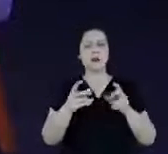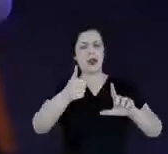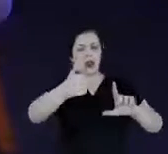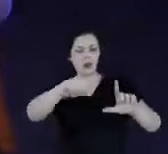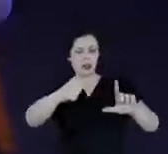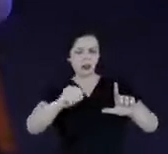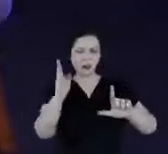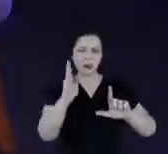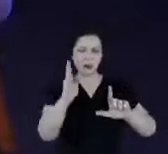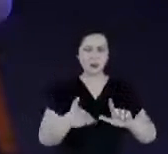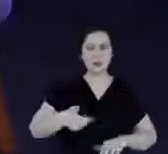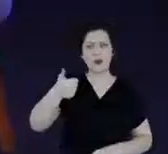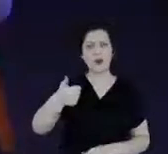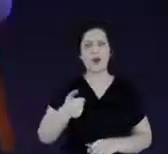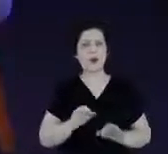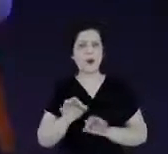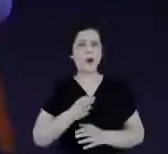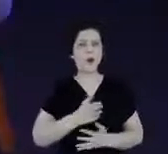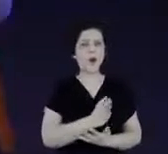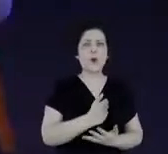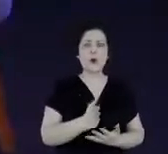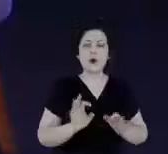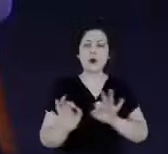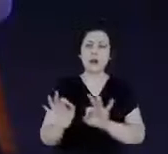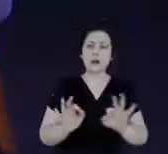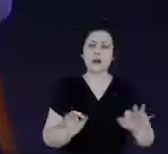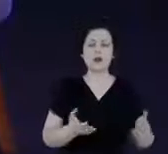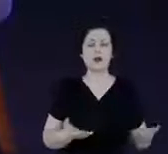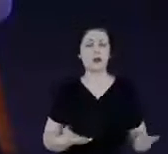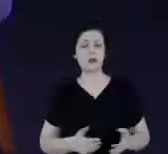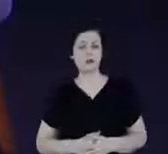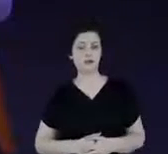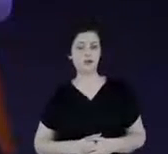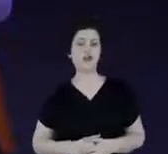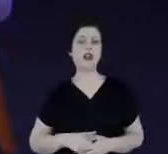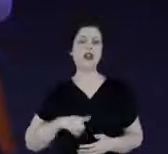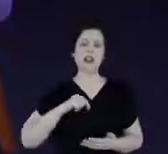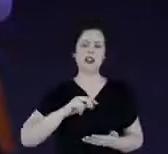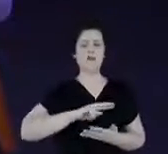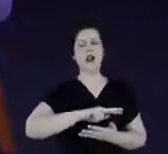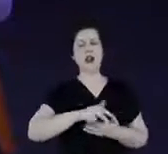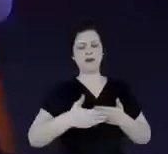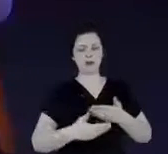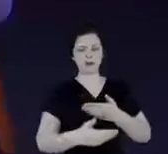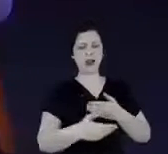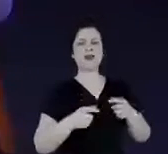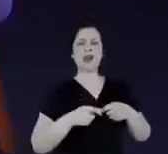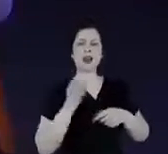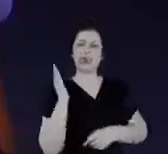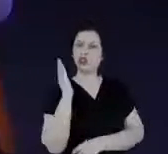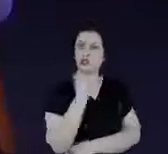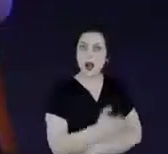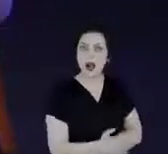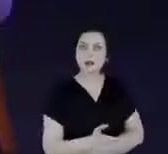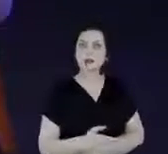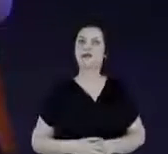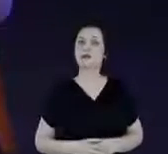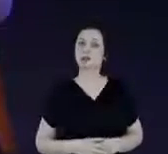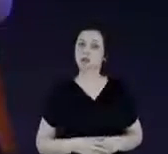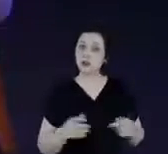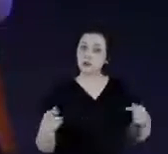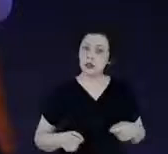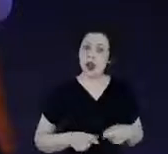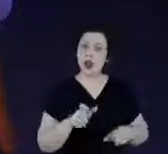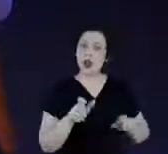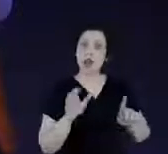outras os setores no planejamento né das pessoas públicas e assim vai então tem muita coisa que a gente pode ajudar diretamente né na